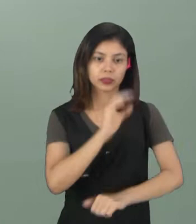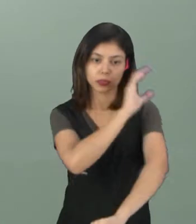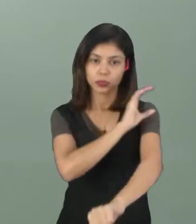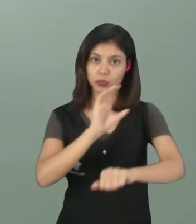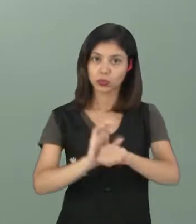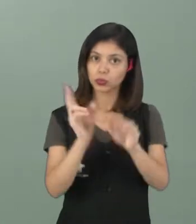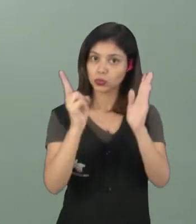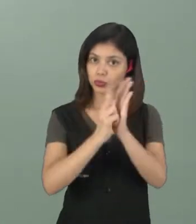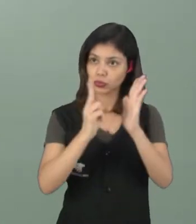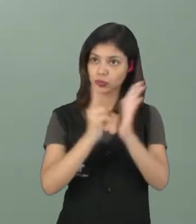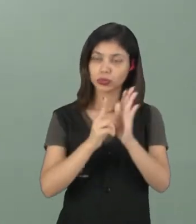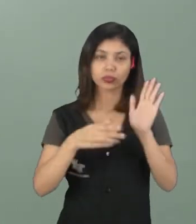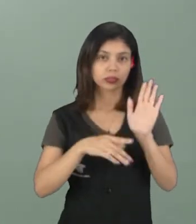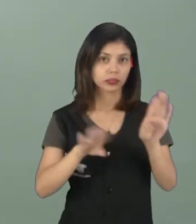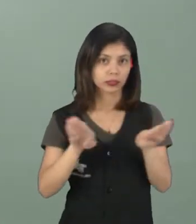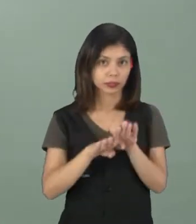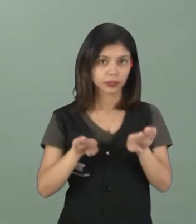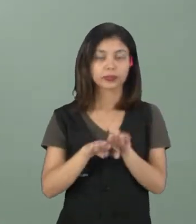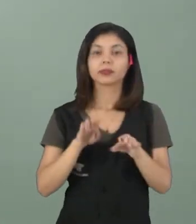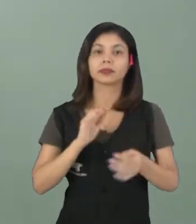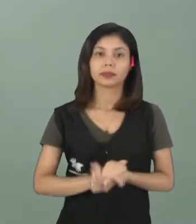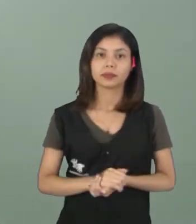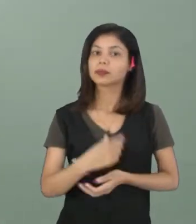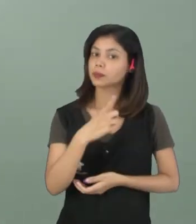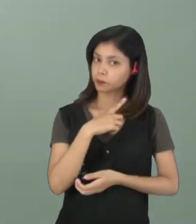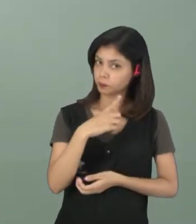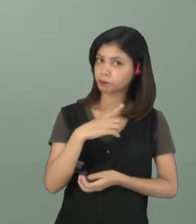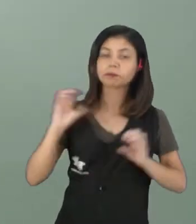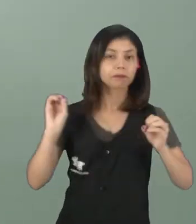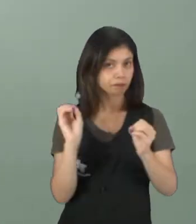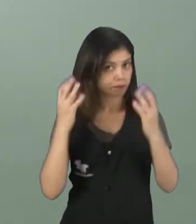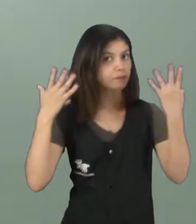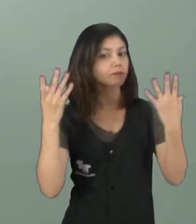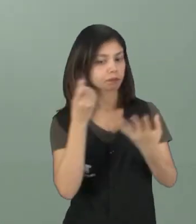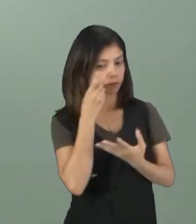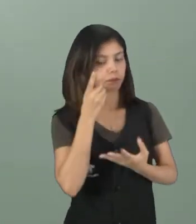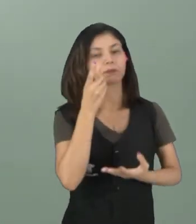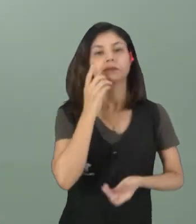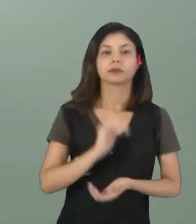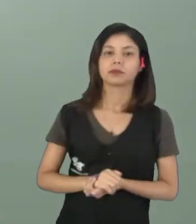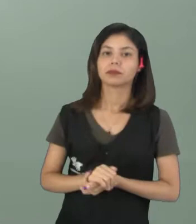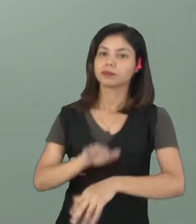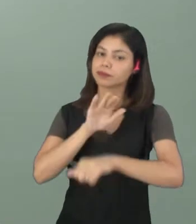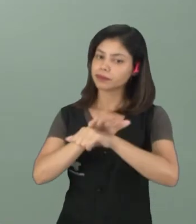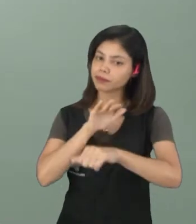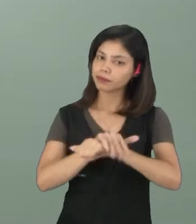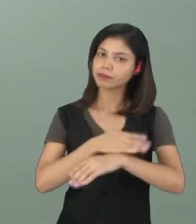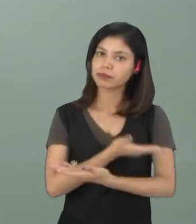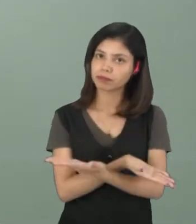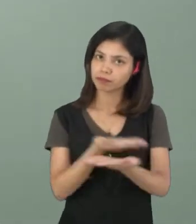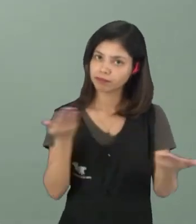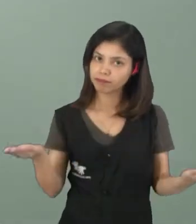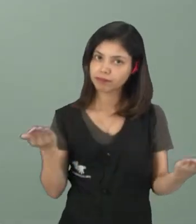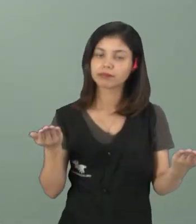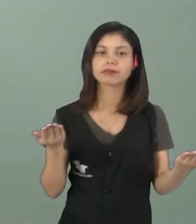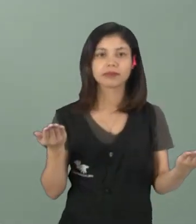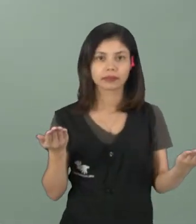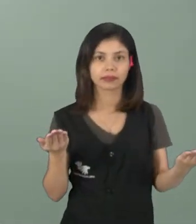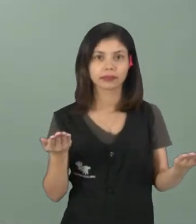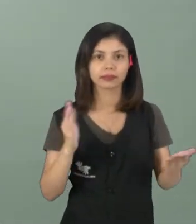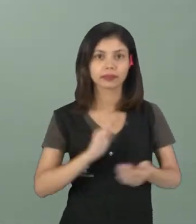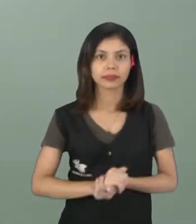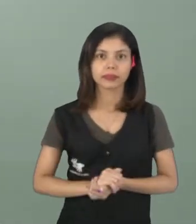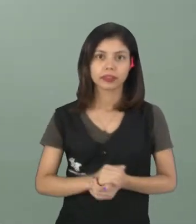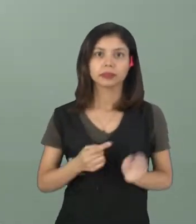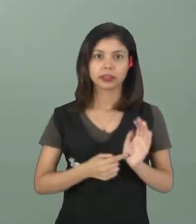dos povos indígenas né eles têm as comemorações deles as contribuições é deles